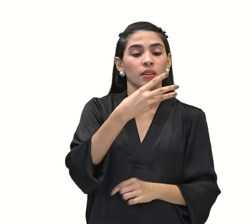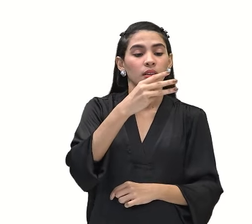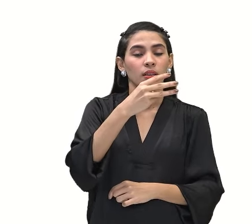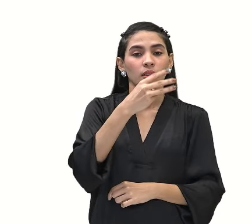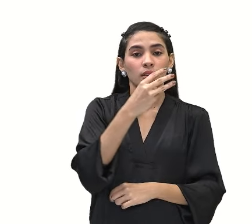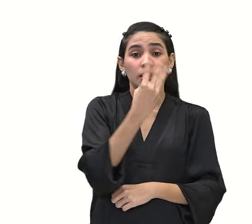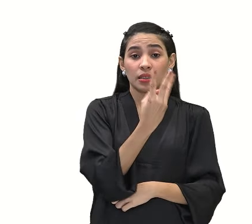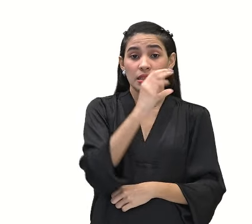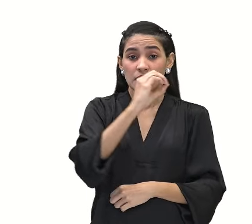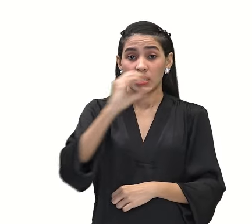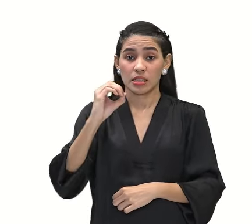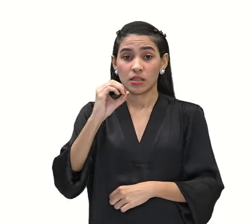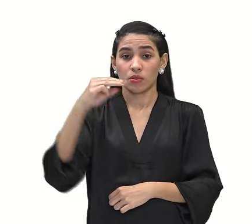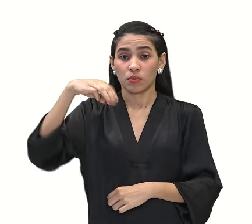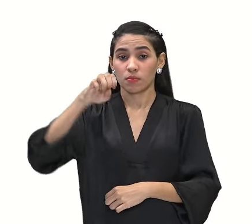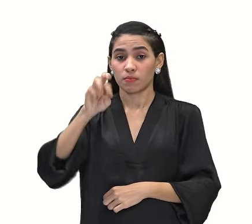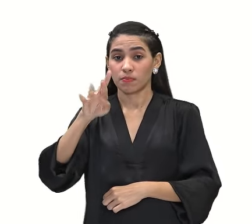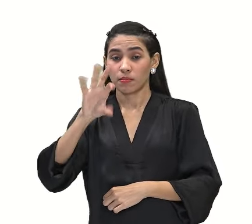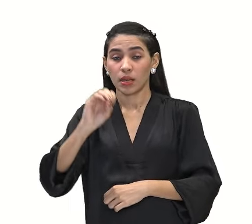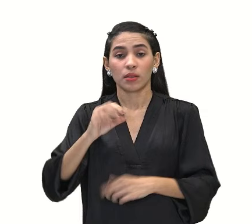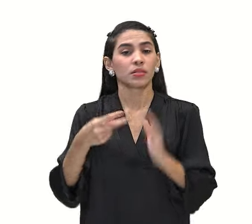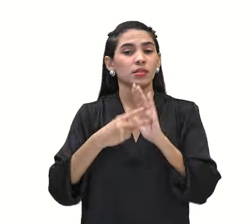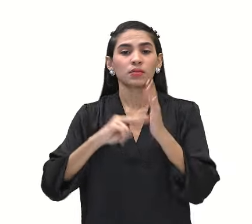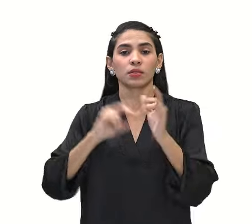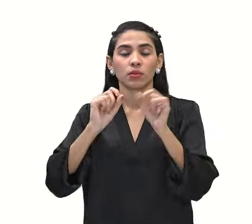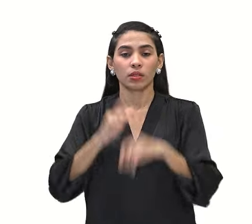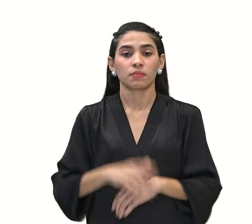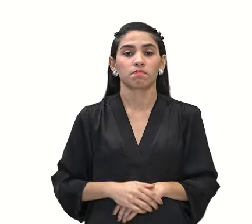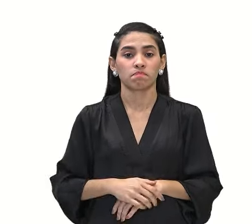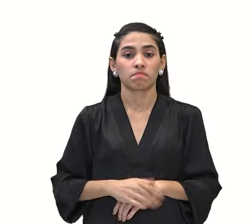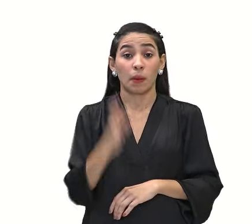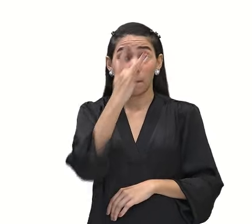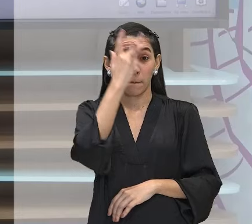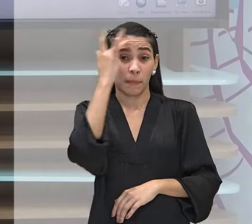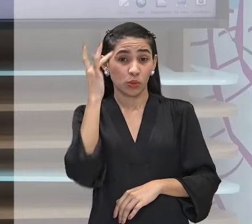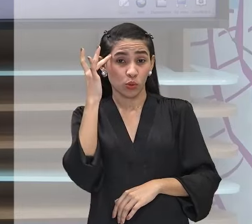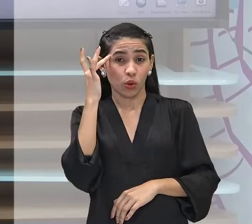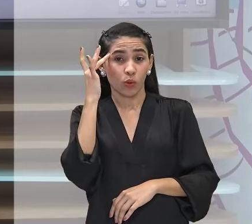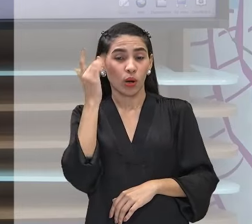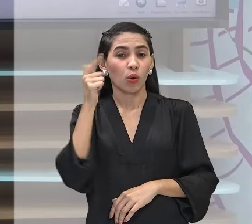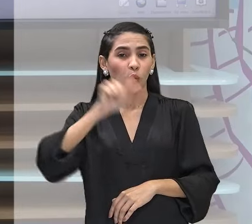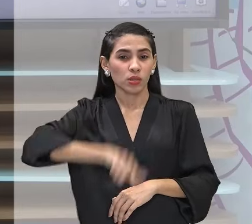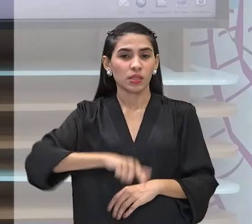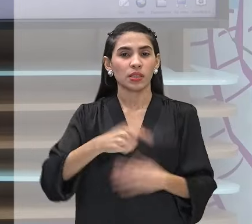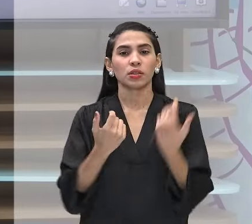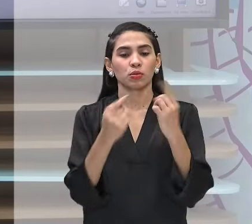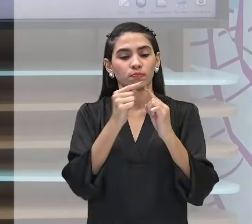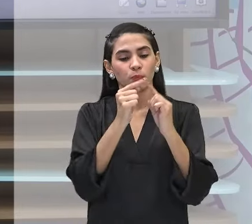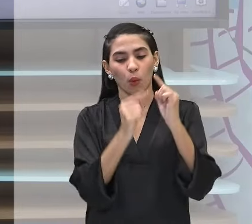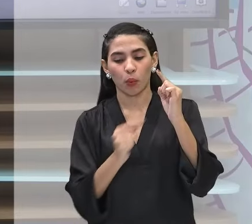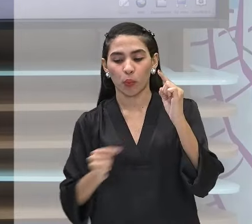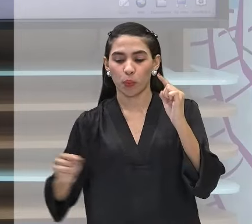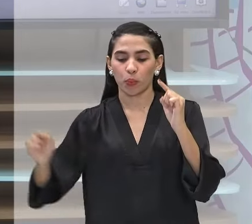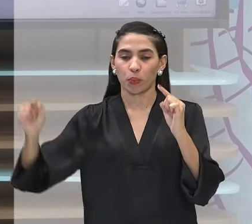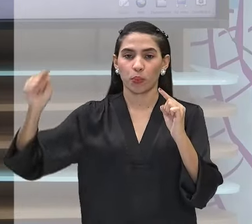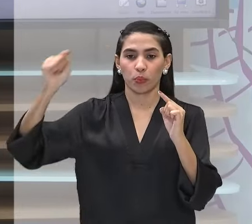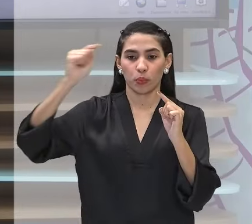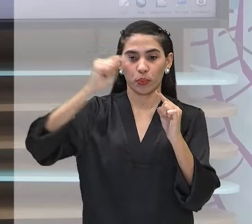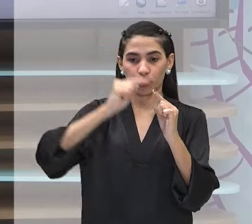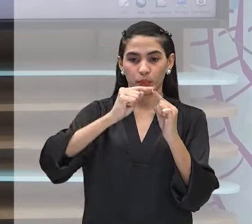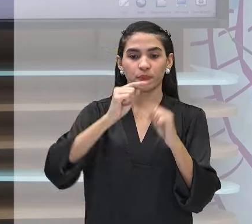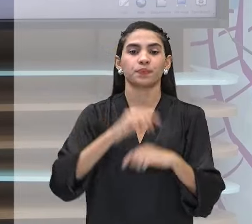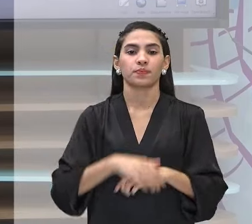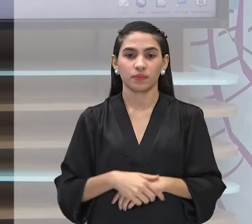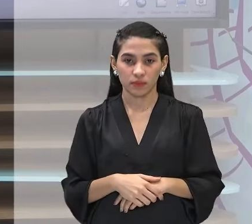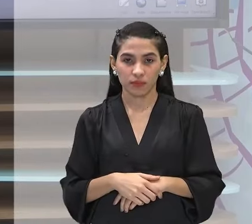seja um motorista que completou né a volta todinha nessa rotatória